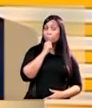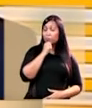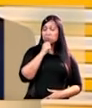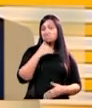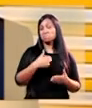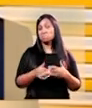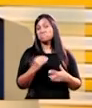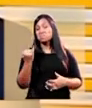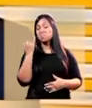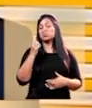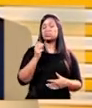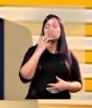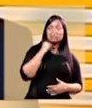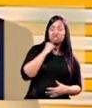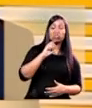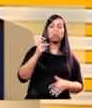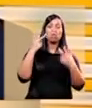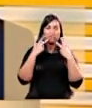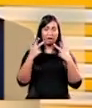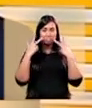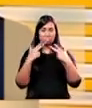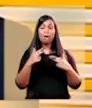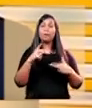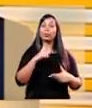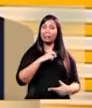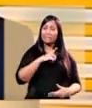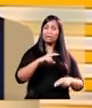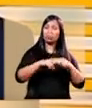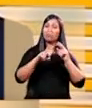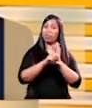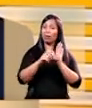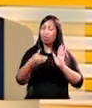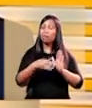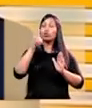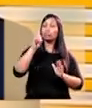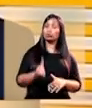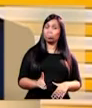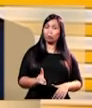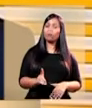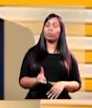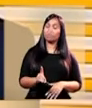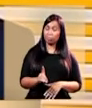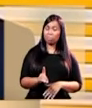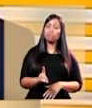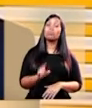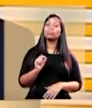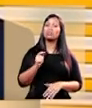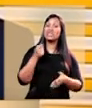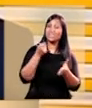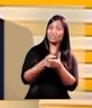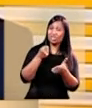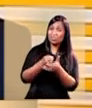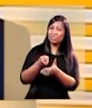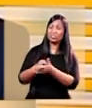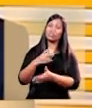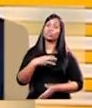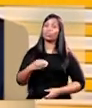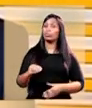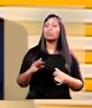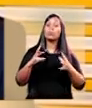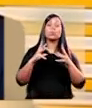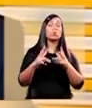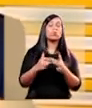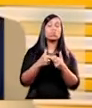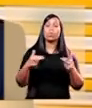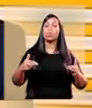e aí não importa se foi adotivo ou se natural, ele tem pela lei o direito e a prerrogativa de defender o seu filho